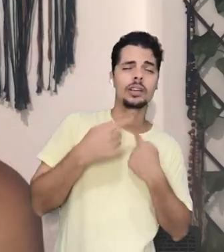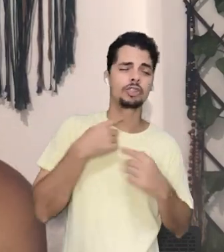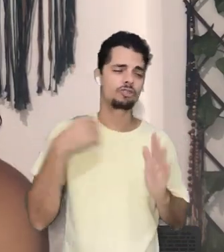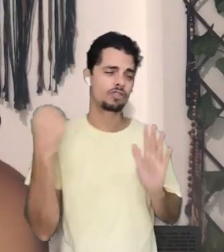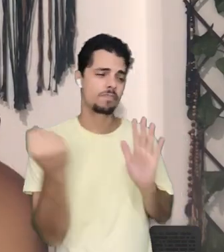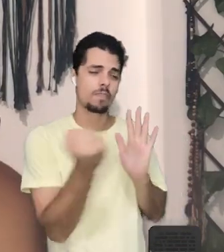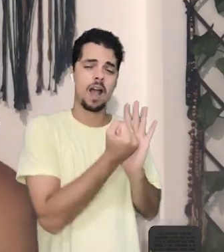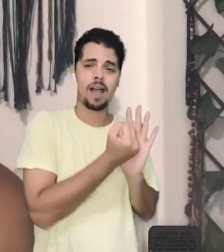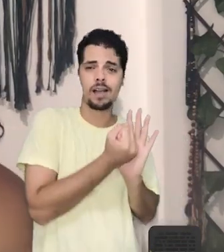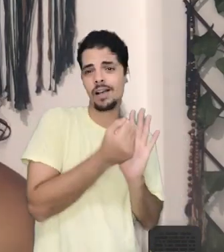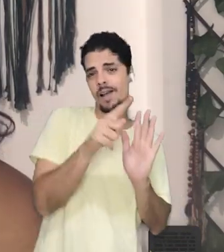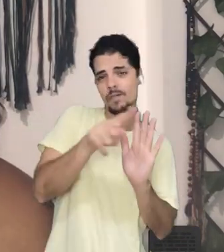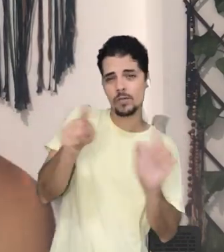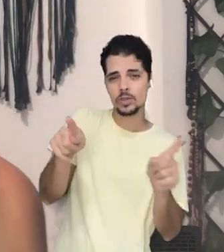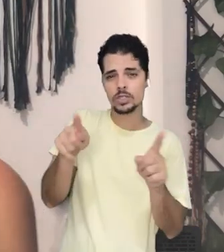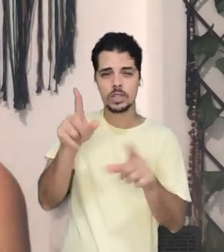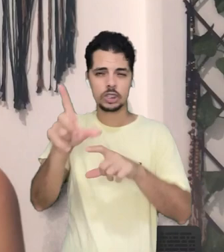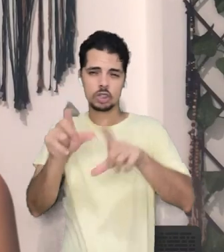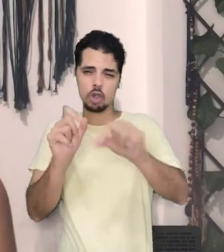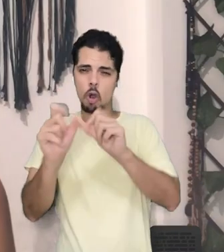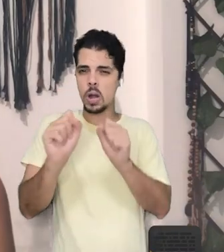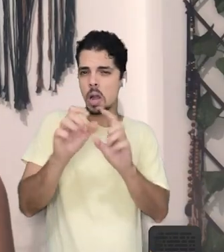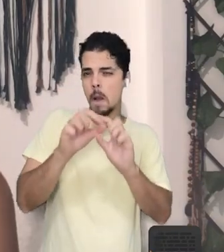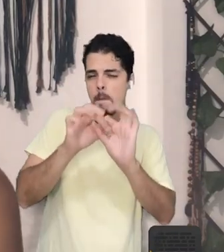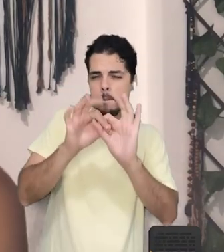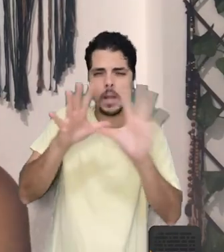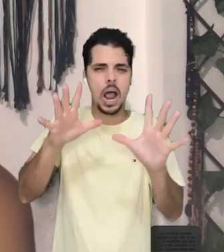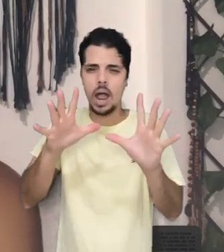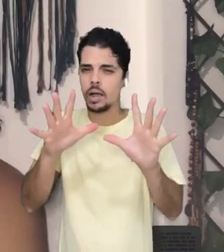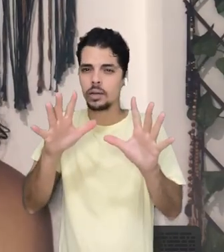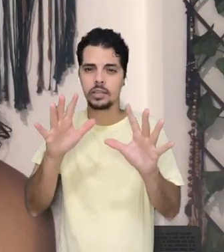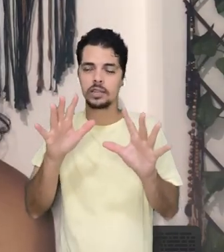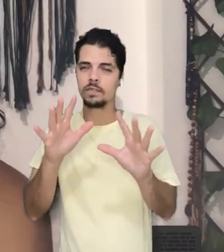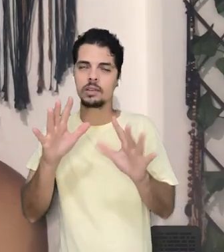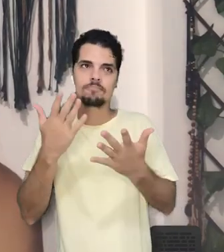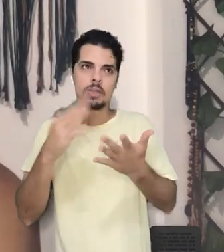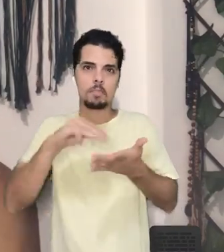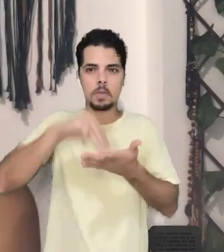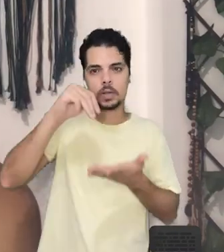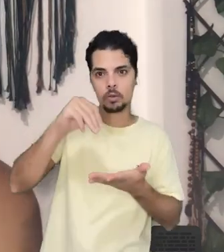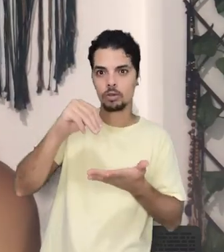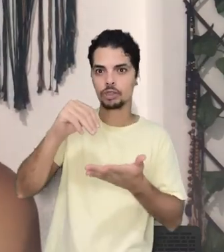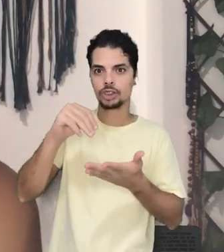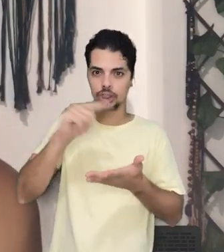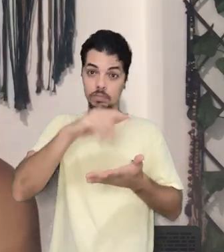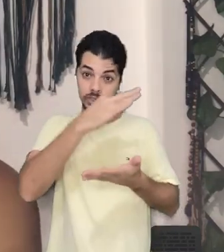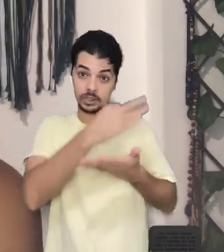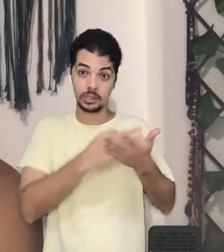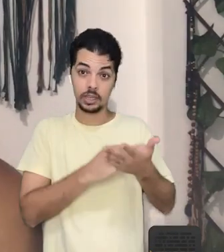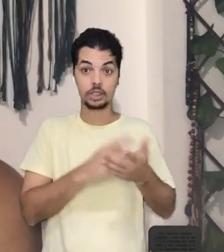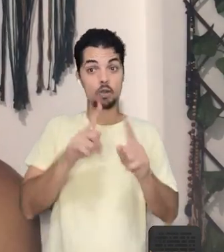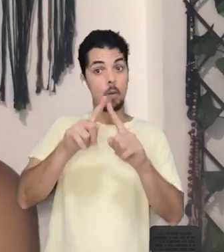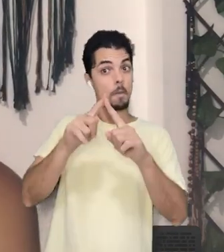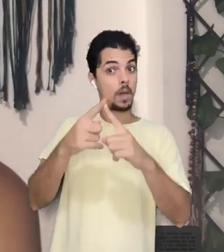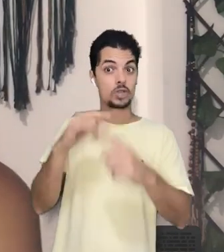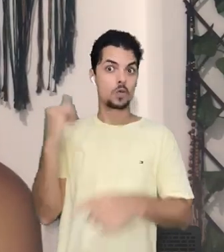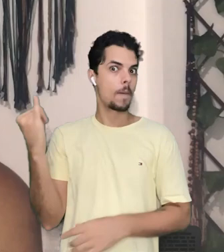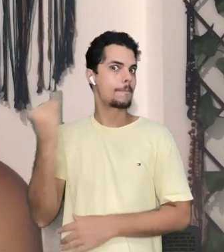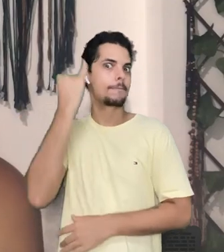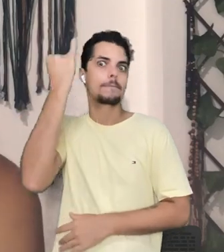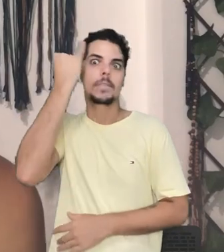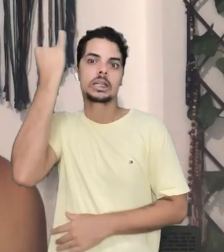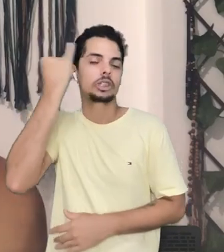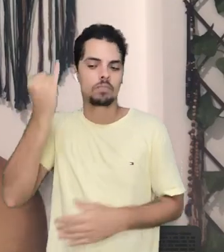pedagógica que você decida criar ou adaptar, o mais importante mesmo é provocar a